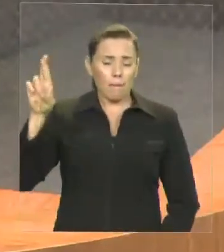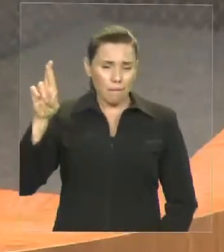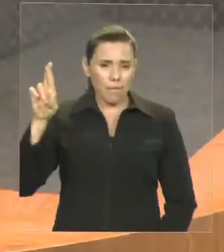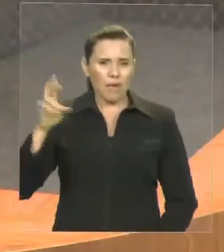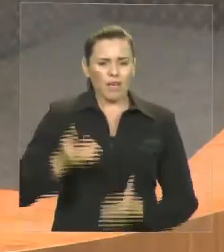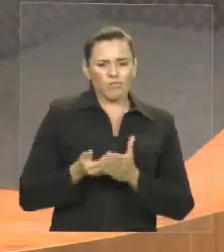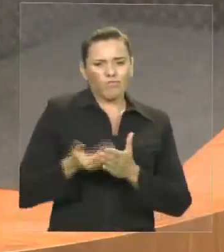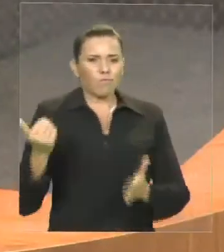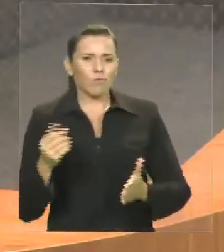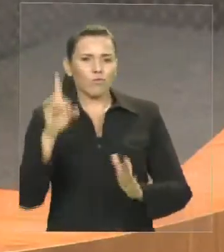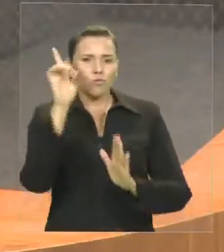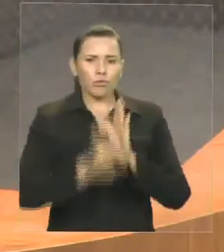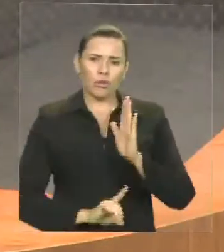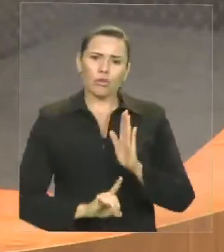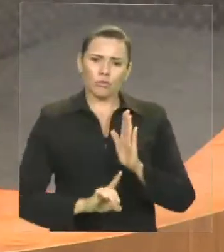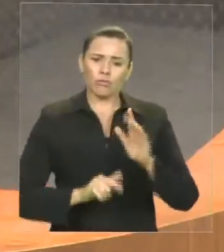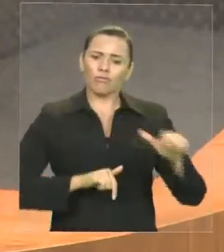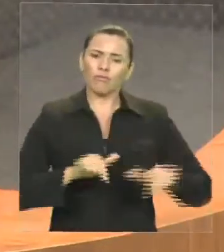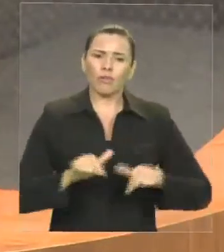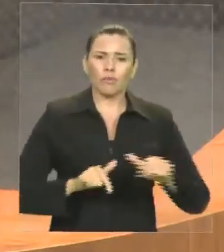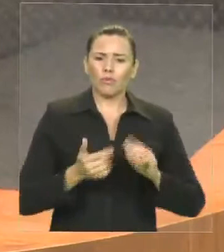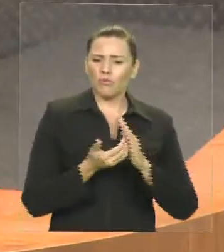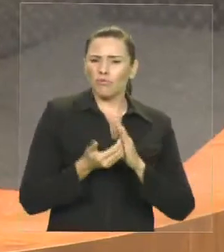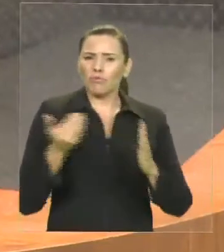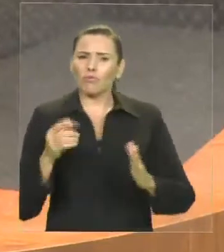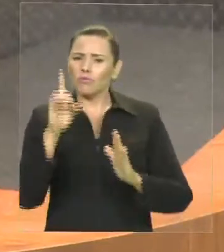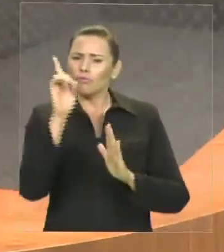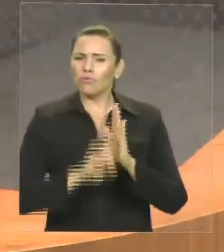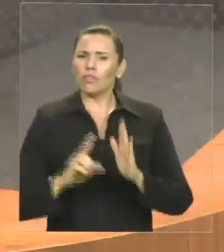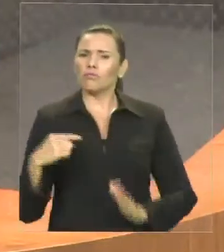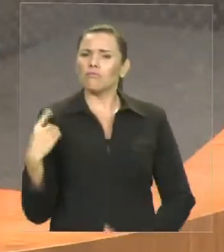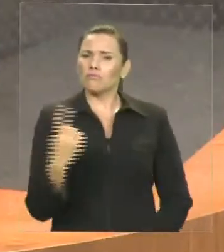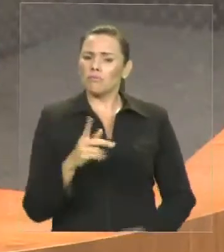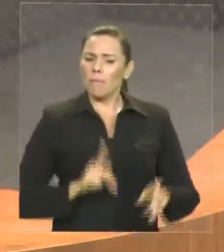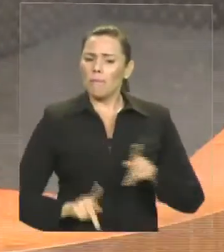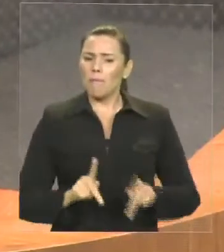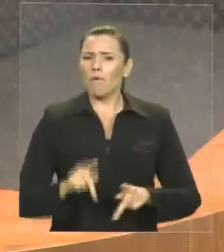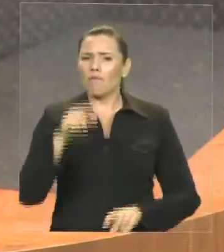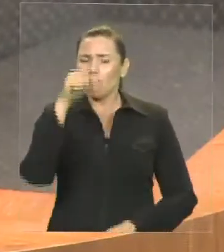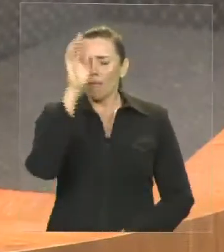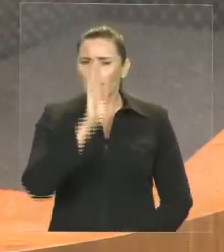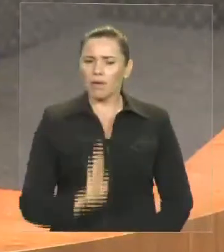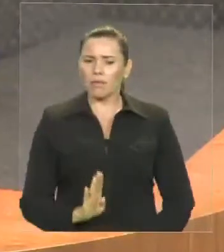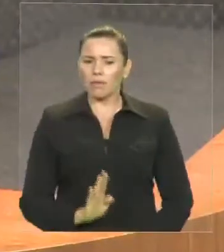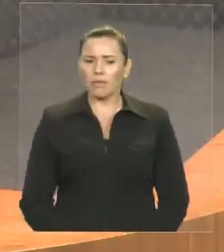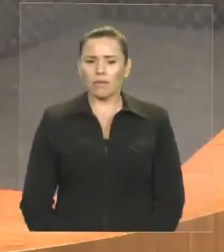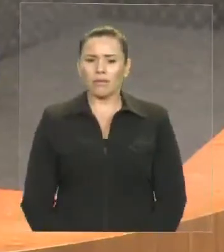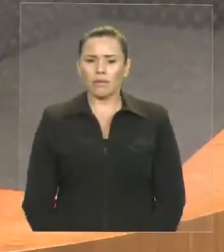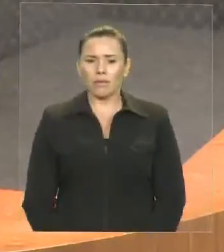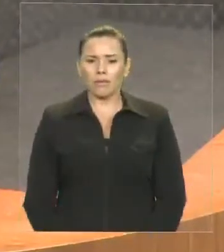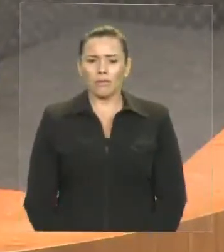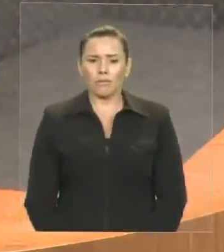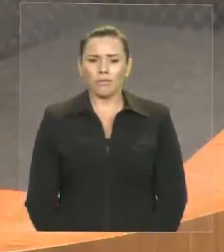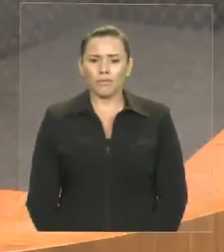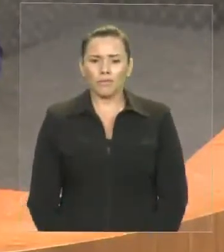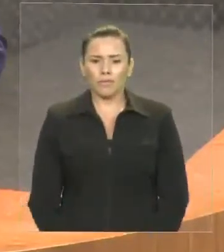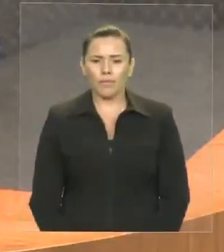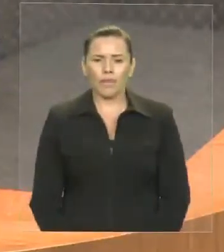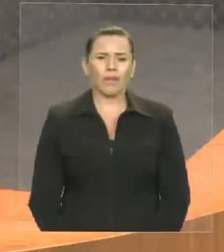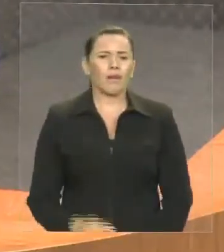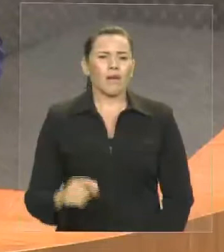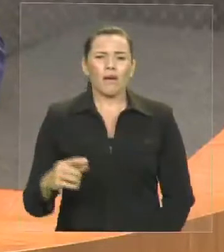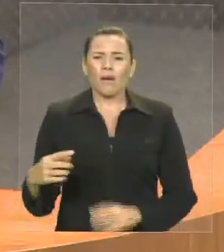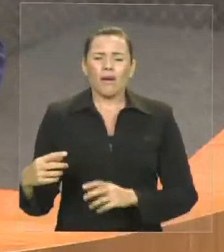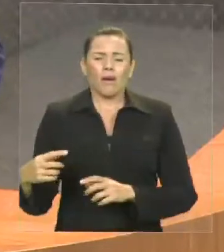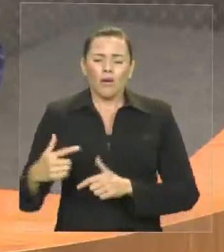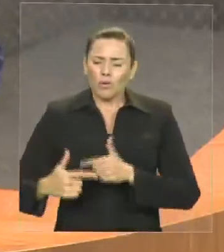direitos, alterando, reformando a Previdência, assim como retirar conquistas históricas no